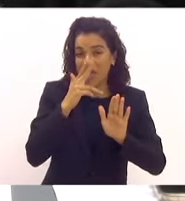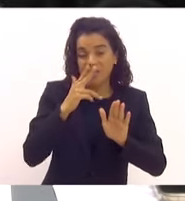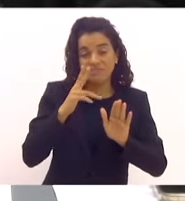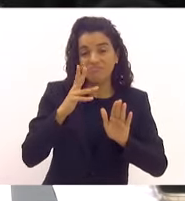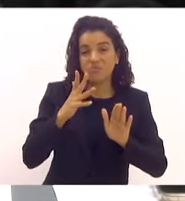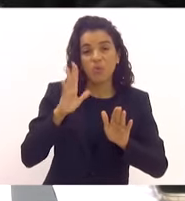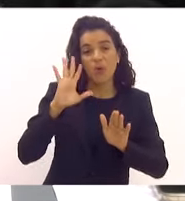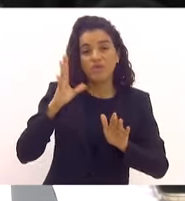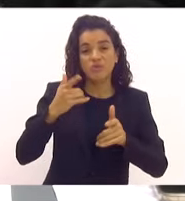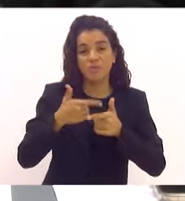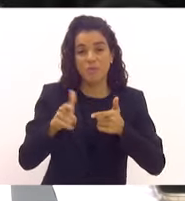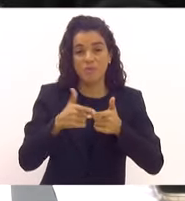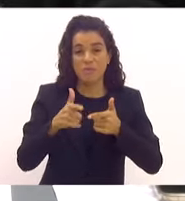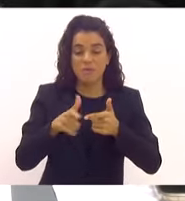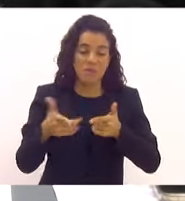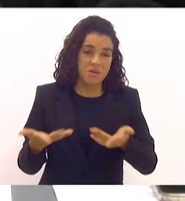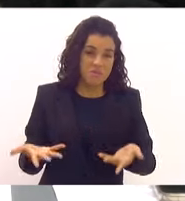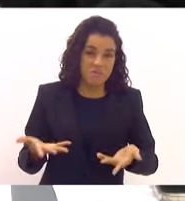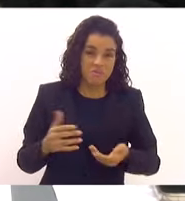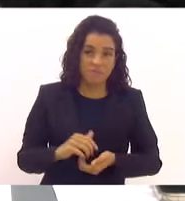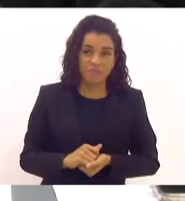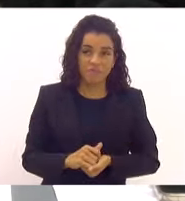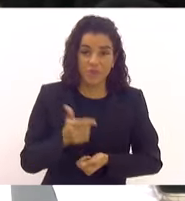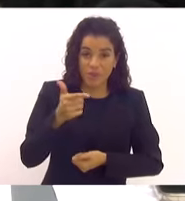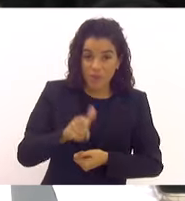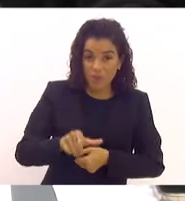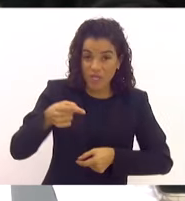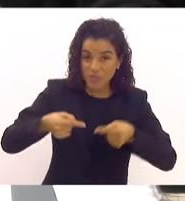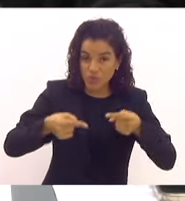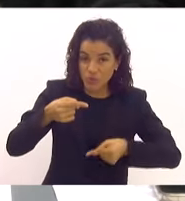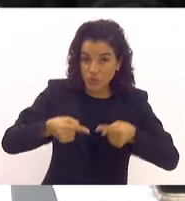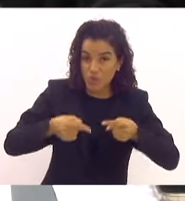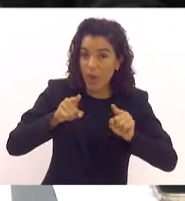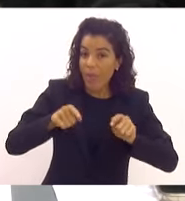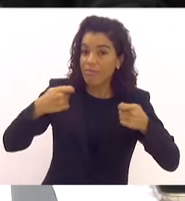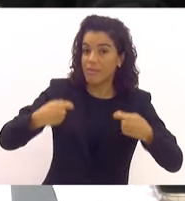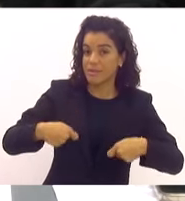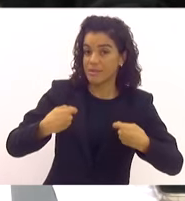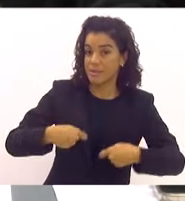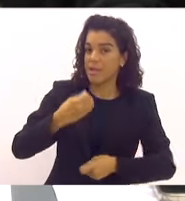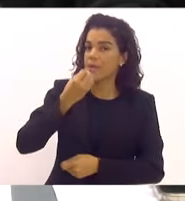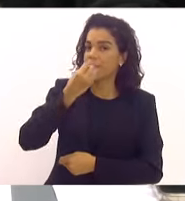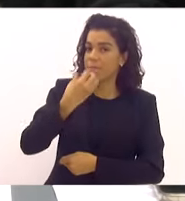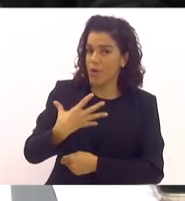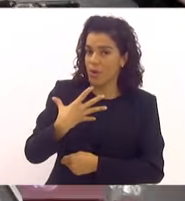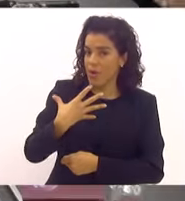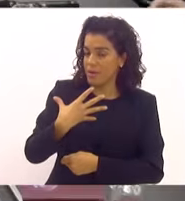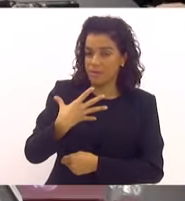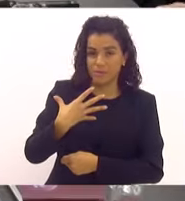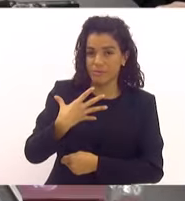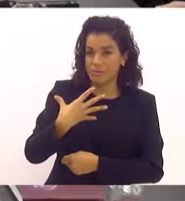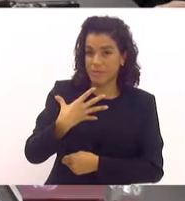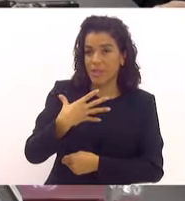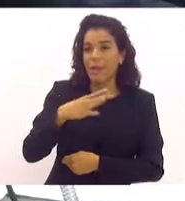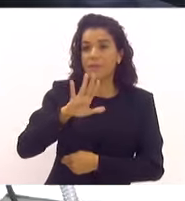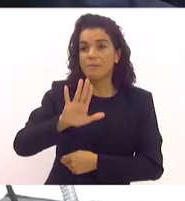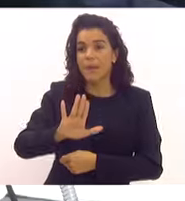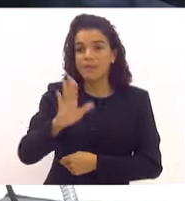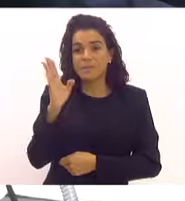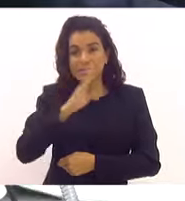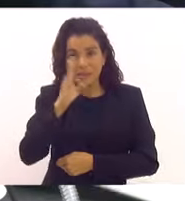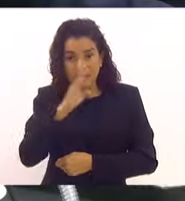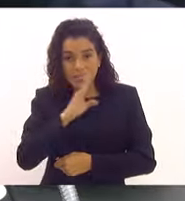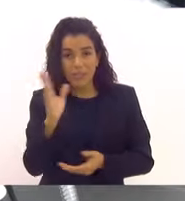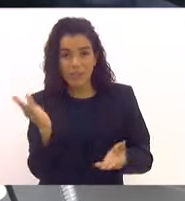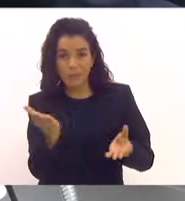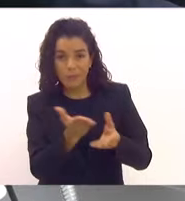Somente para discutir. Volta a dizer, a discussão é boa. Então, agora, em homenagem à celeridade processual